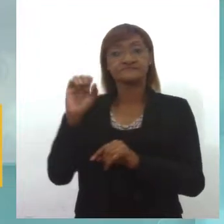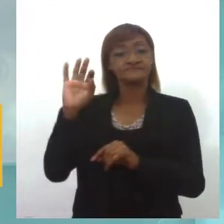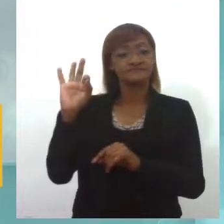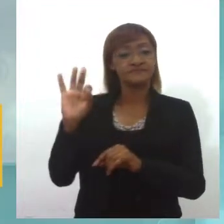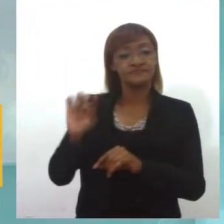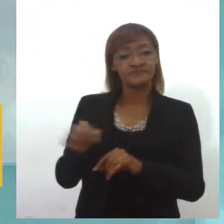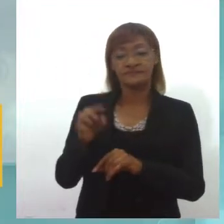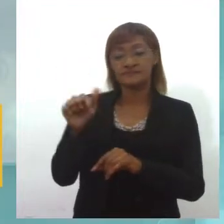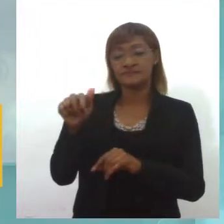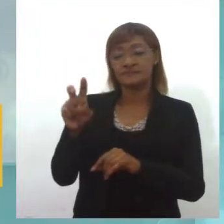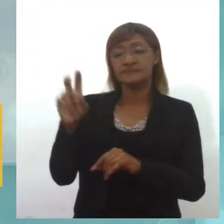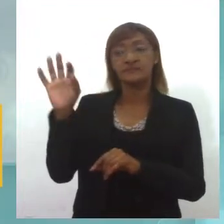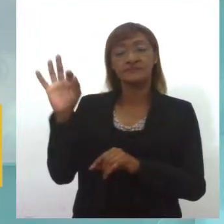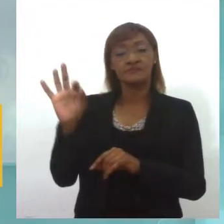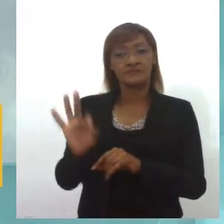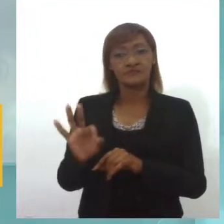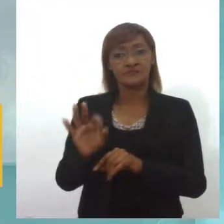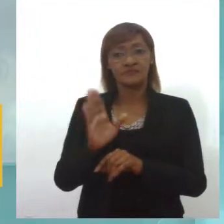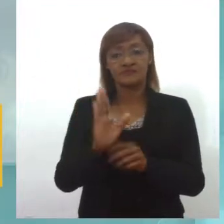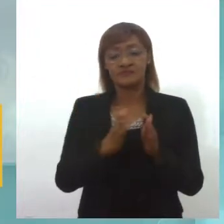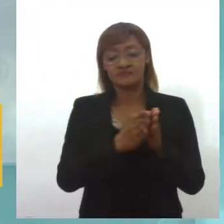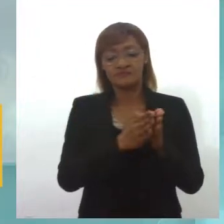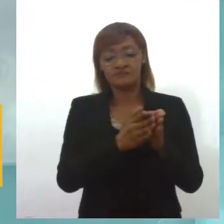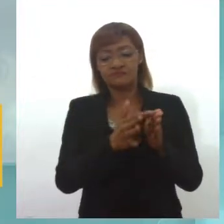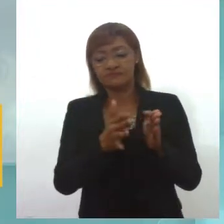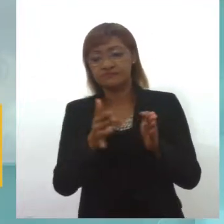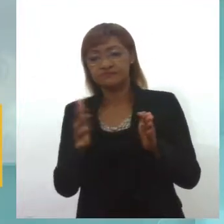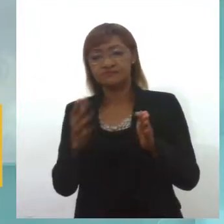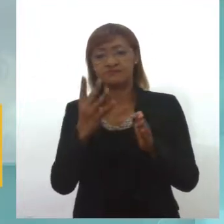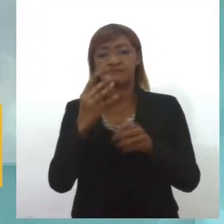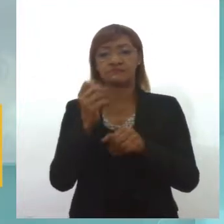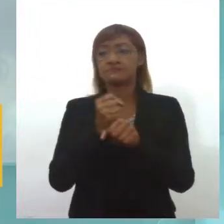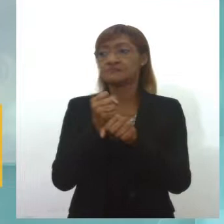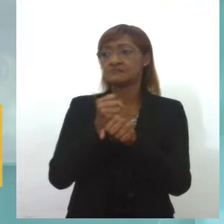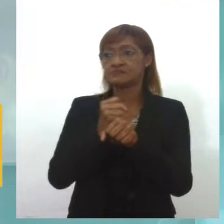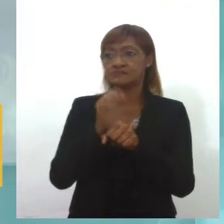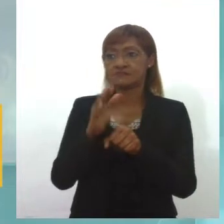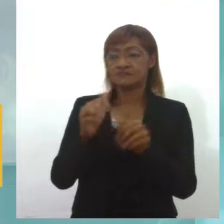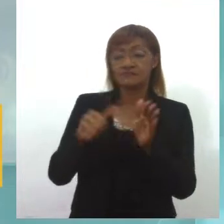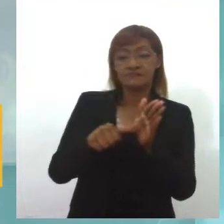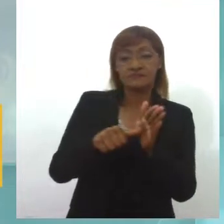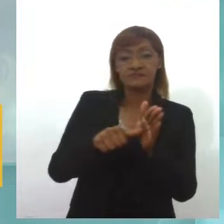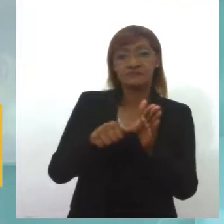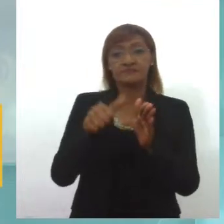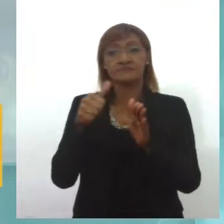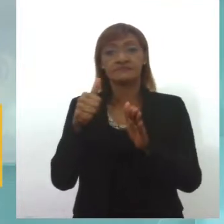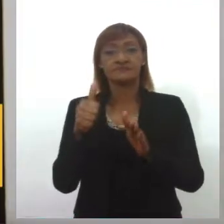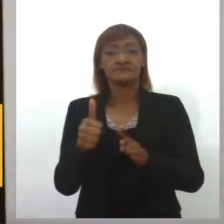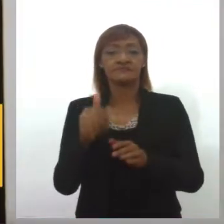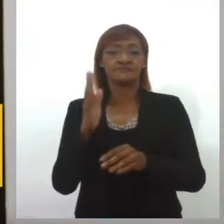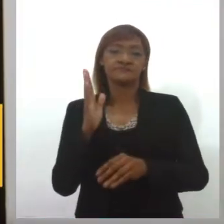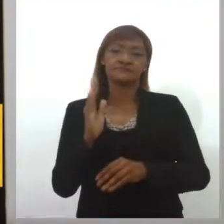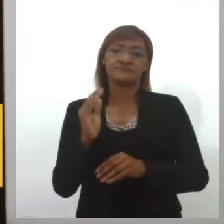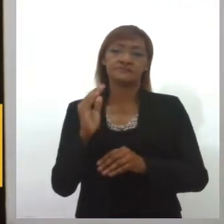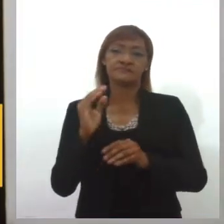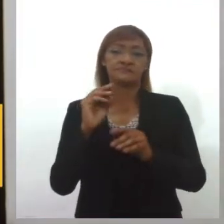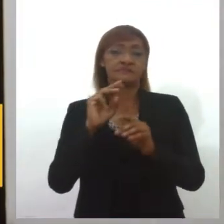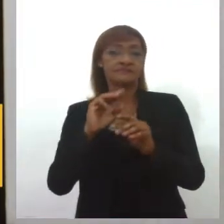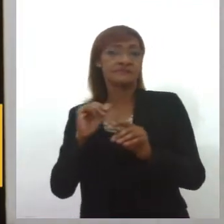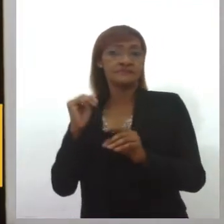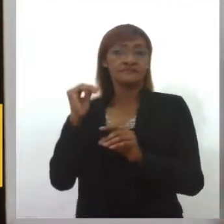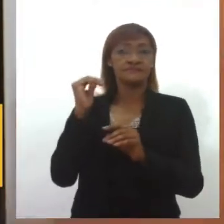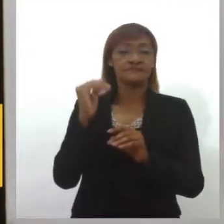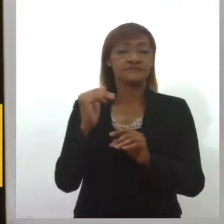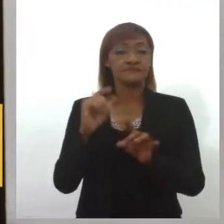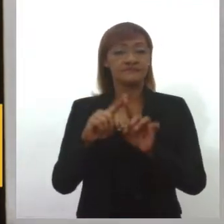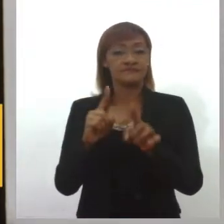10,75%. Em 4 anos, foi a primeira vez que os juros chegaram a 2 dígitos. Problemas que, segundo